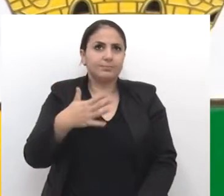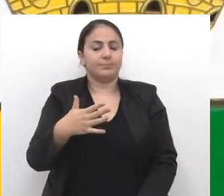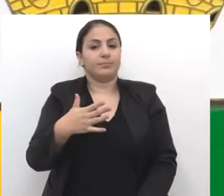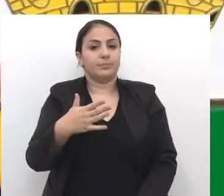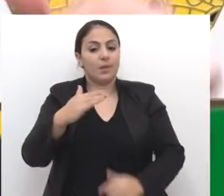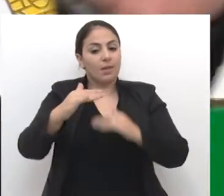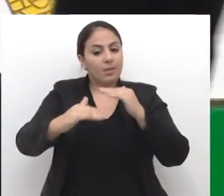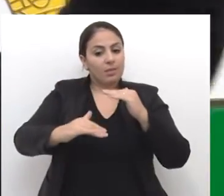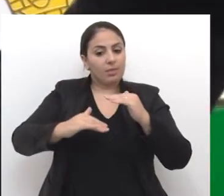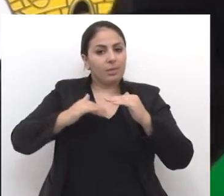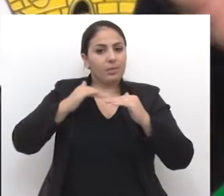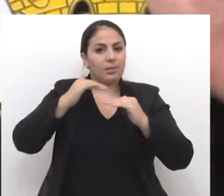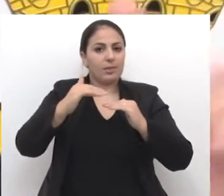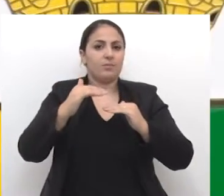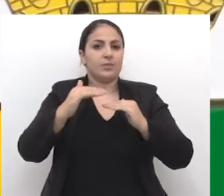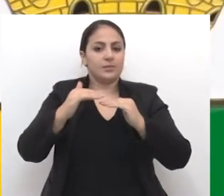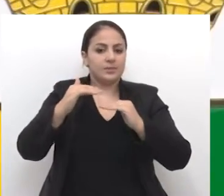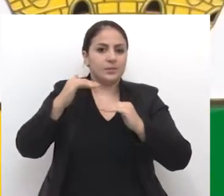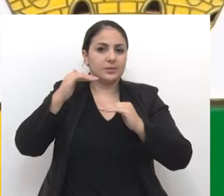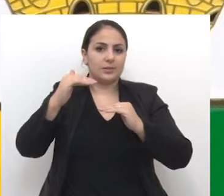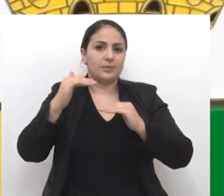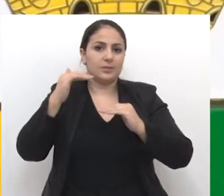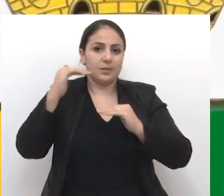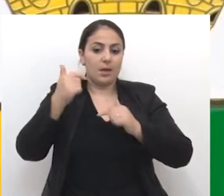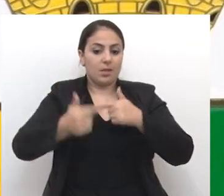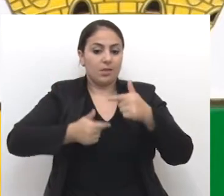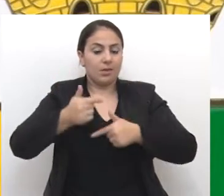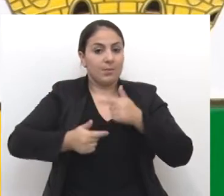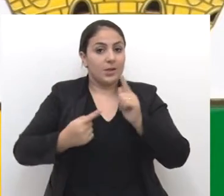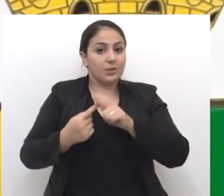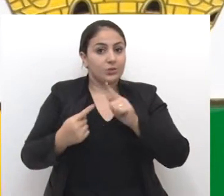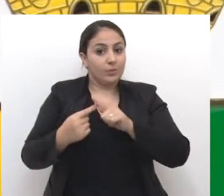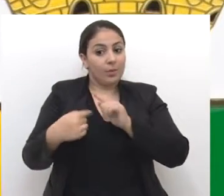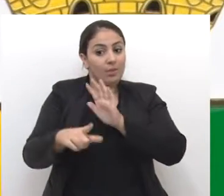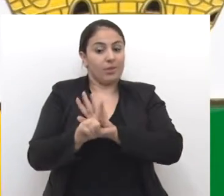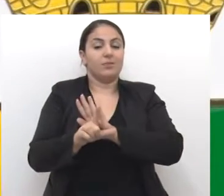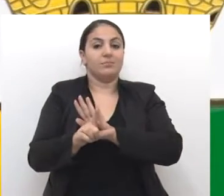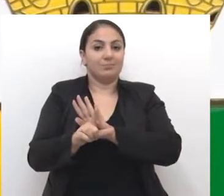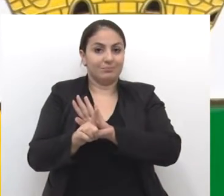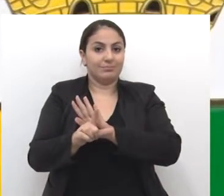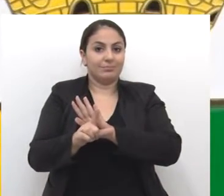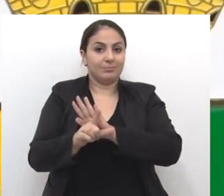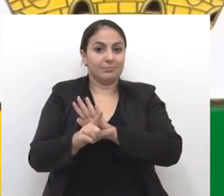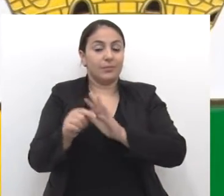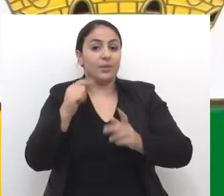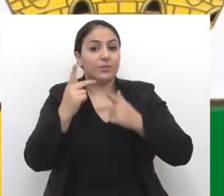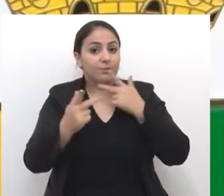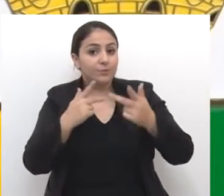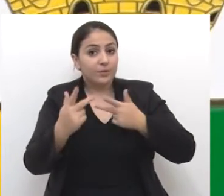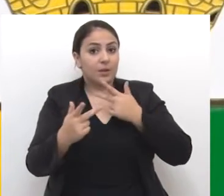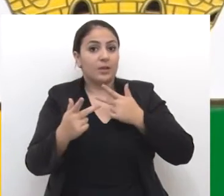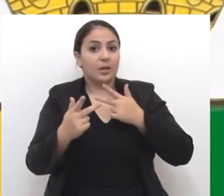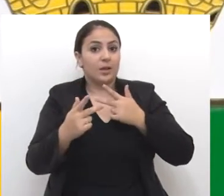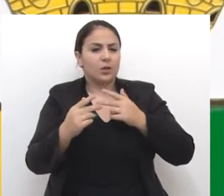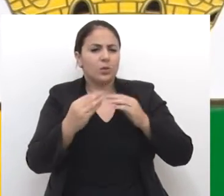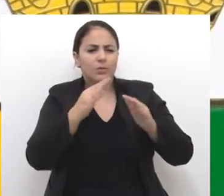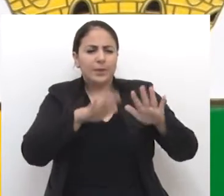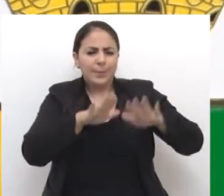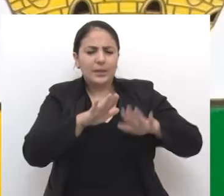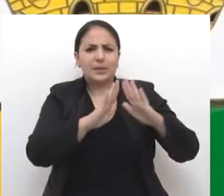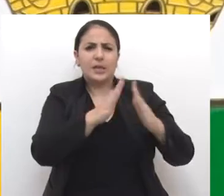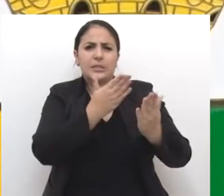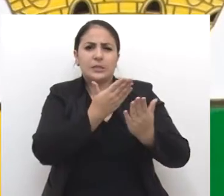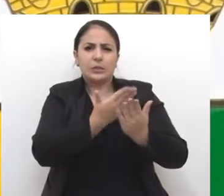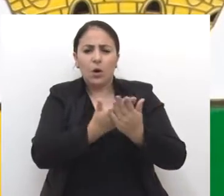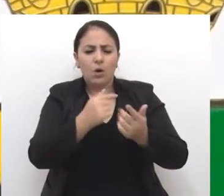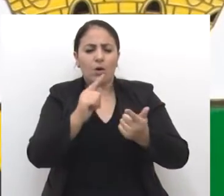talvez níveis de trabalho desse tipo de legislação, levando em consideração o tamanho da escola,